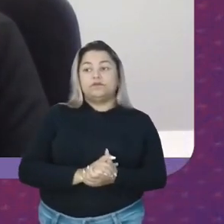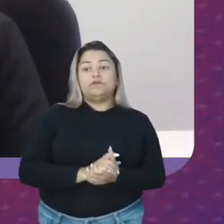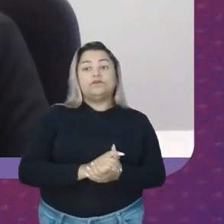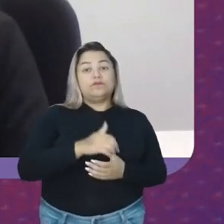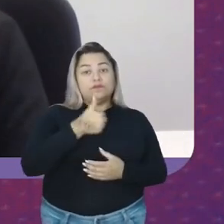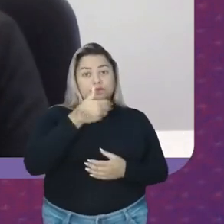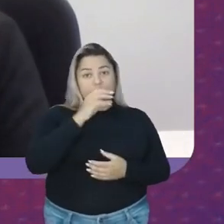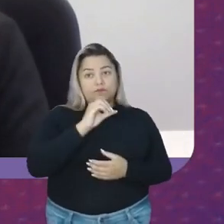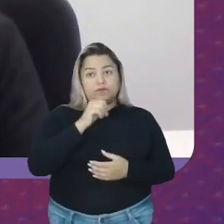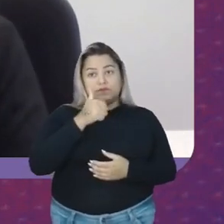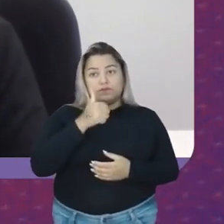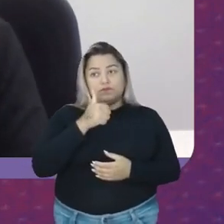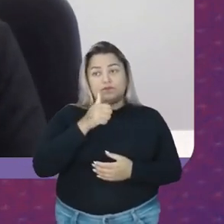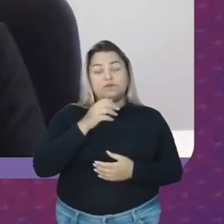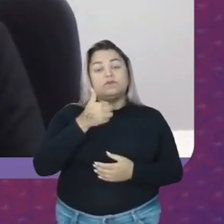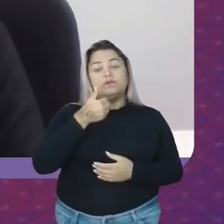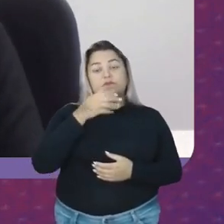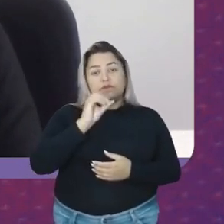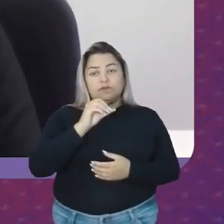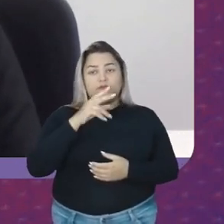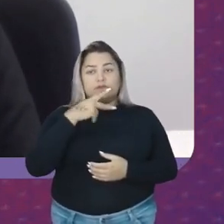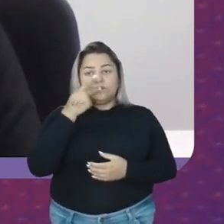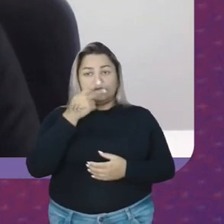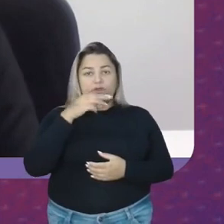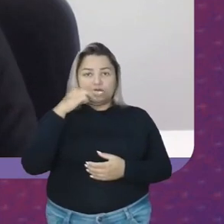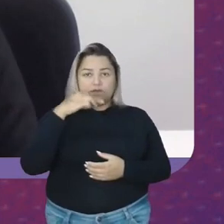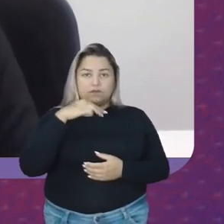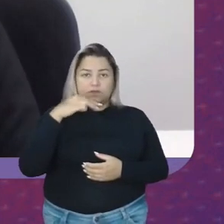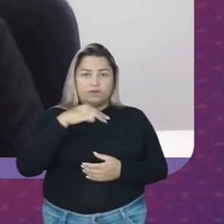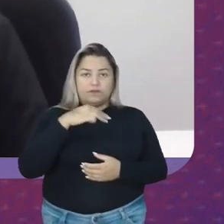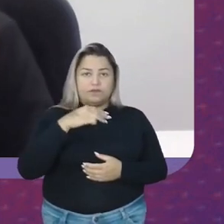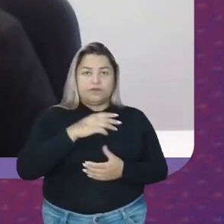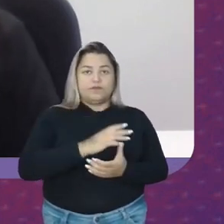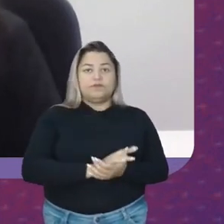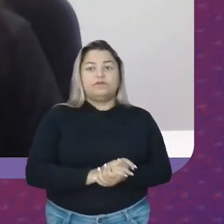a 10 minutos para vocês falarem um pouco sobre isso.